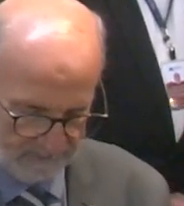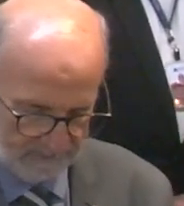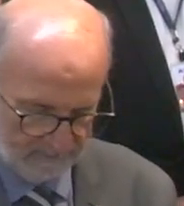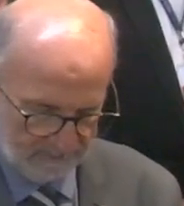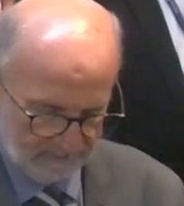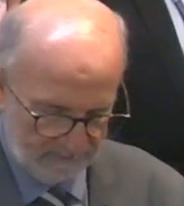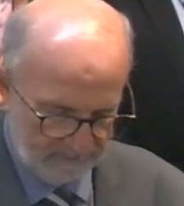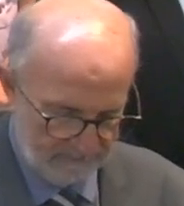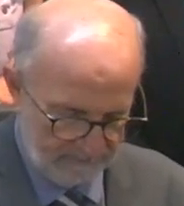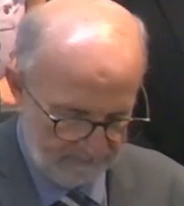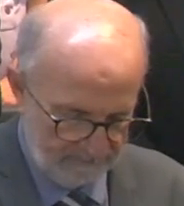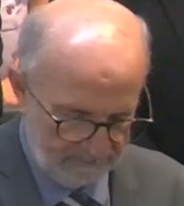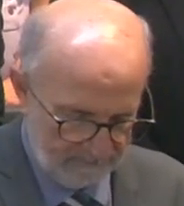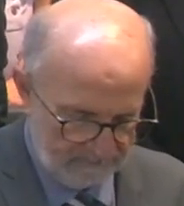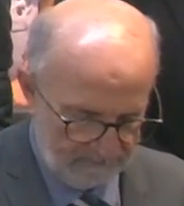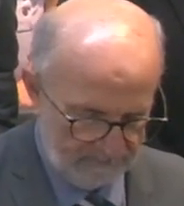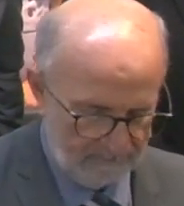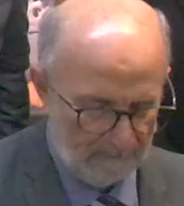amada